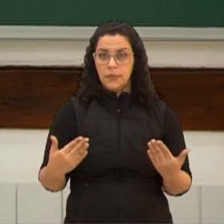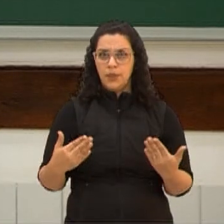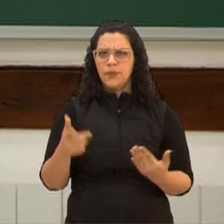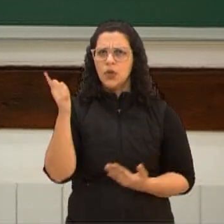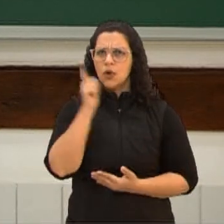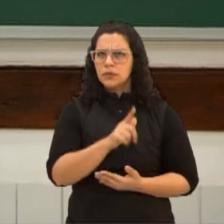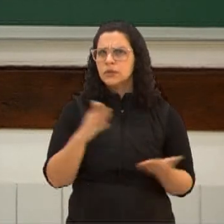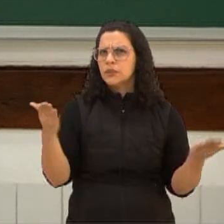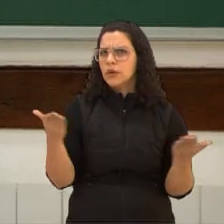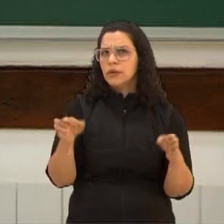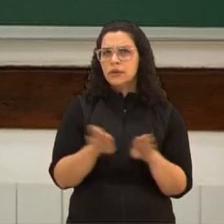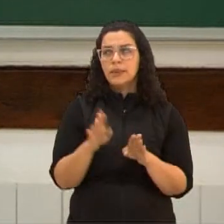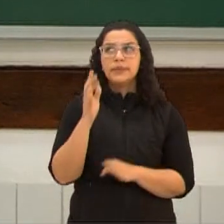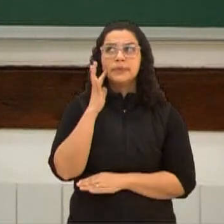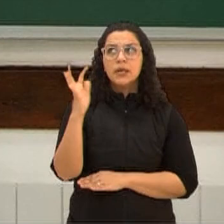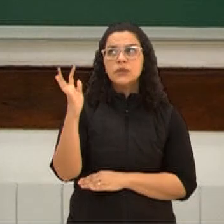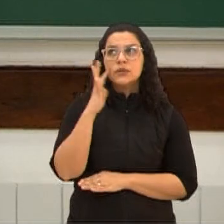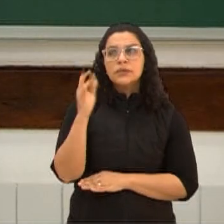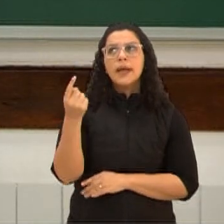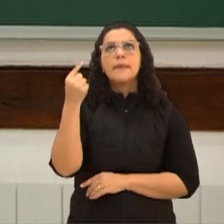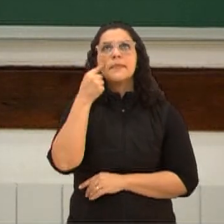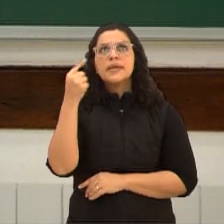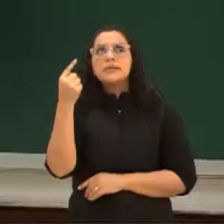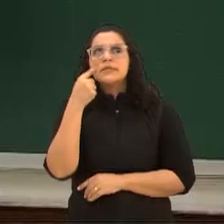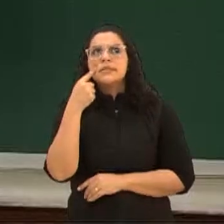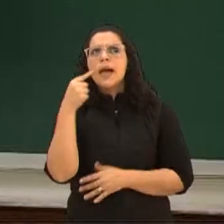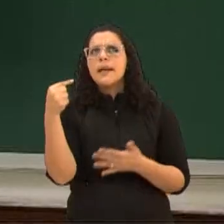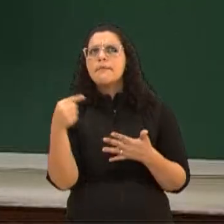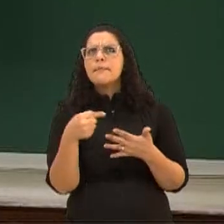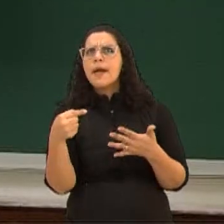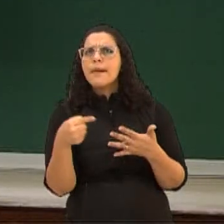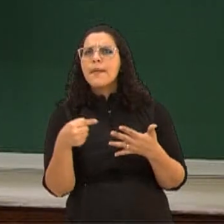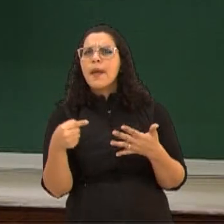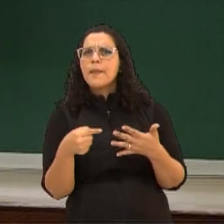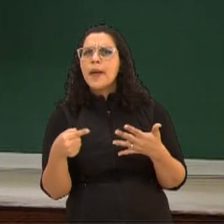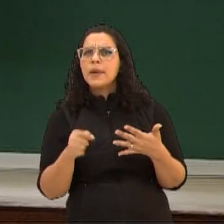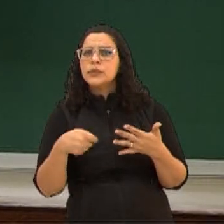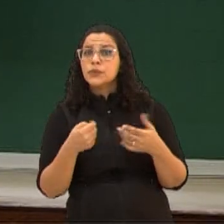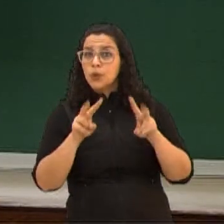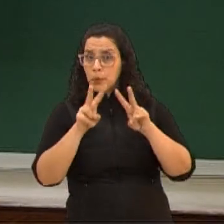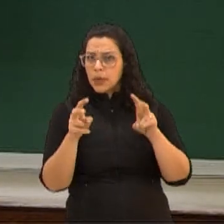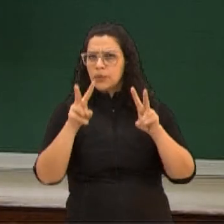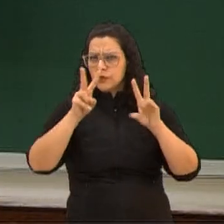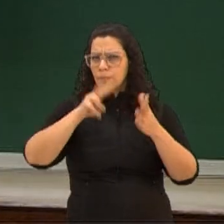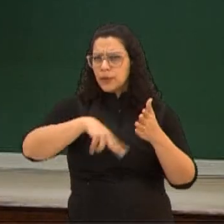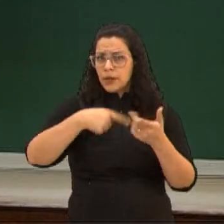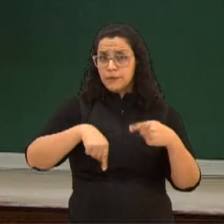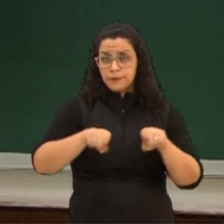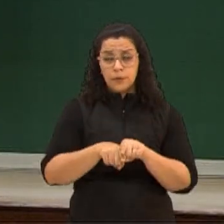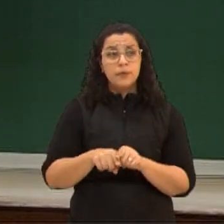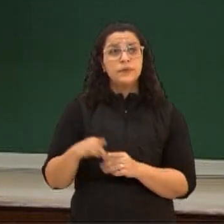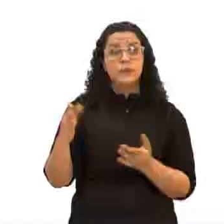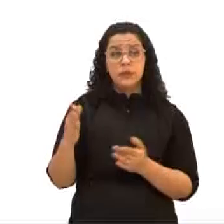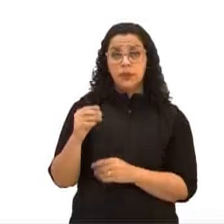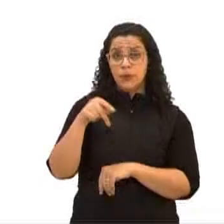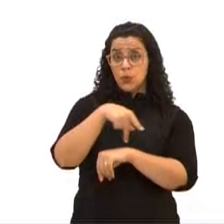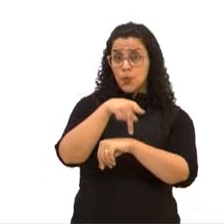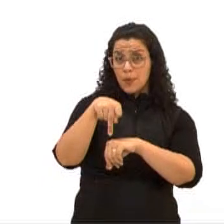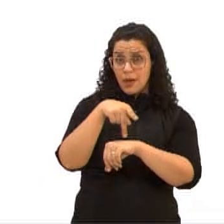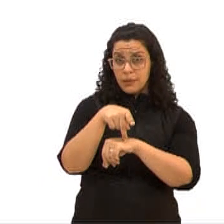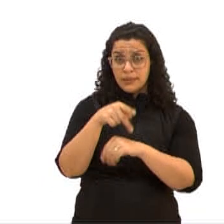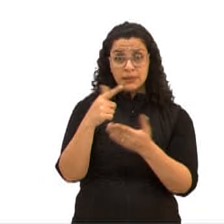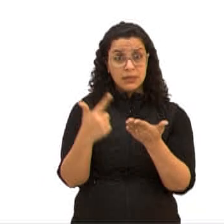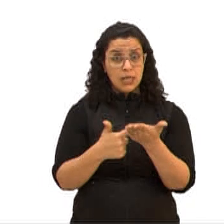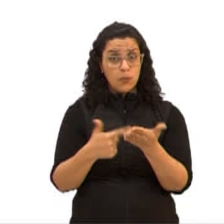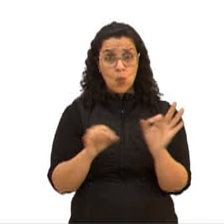Então, conseguiram aí imaginar, levantar algumas hipóteses a respeito do tema? Vamos reler o parágrafo? Um país